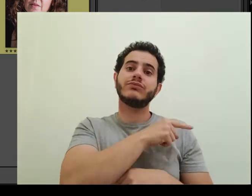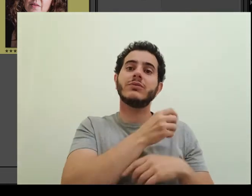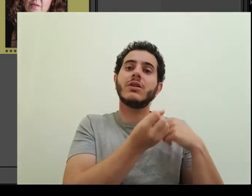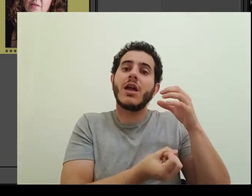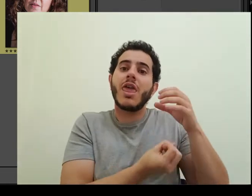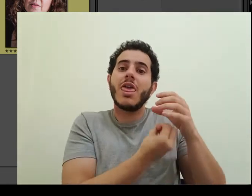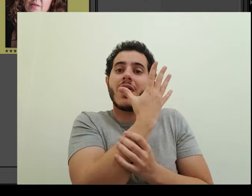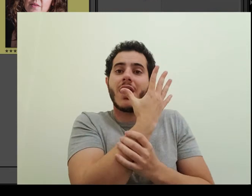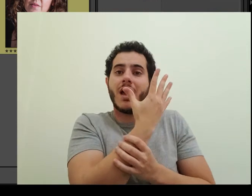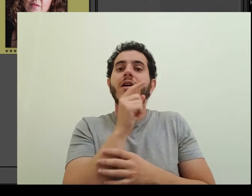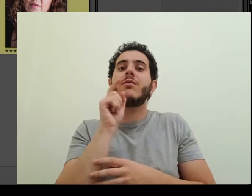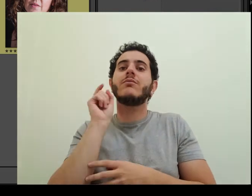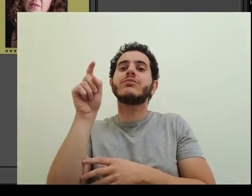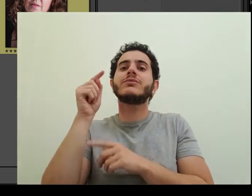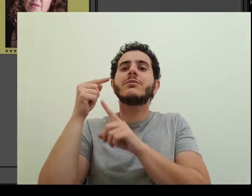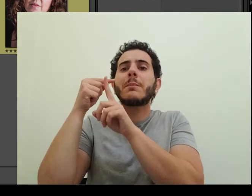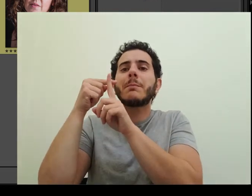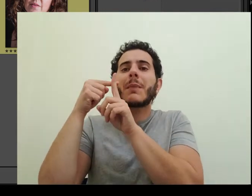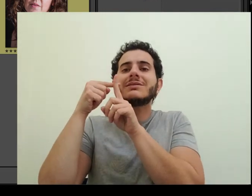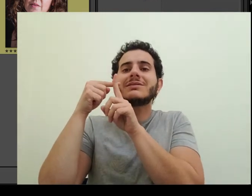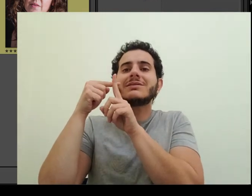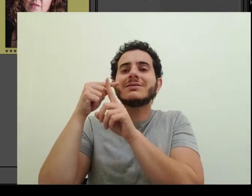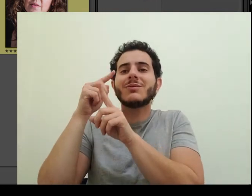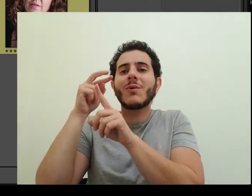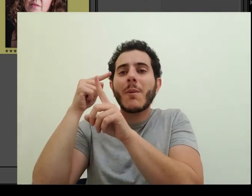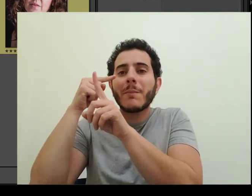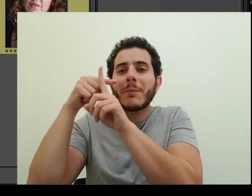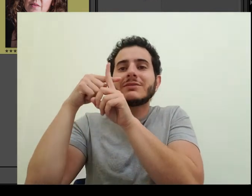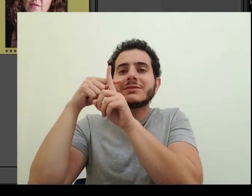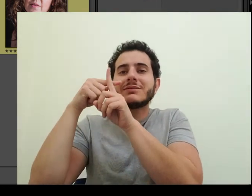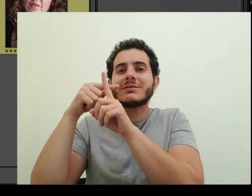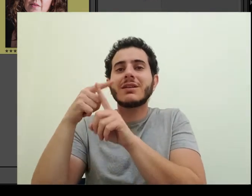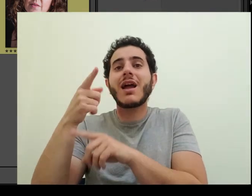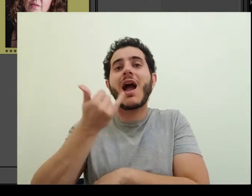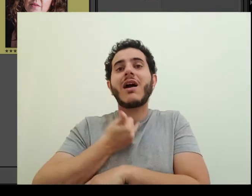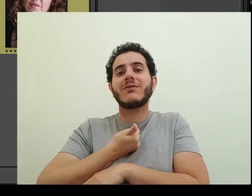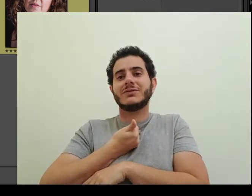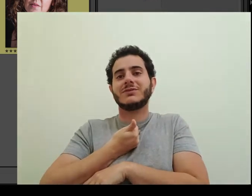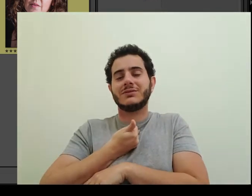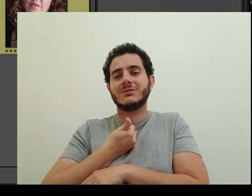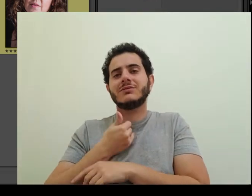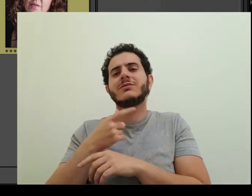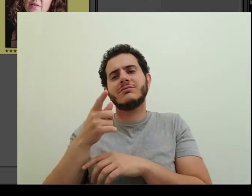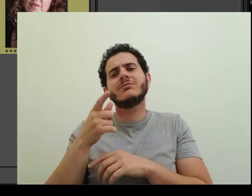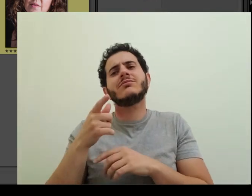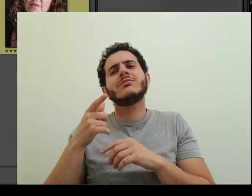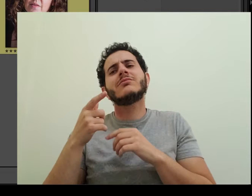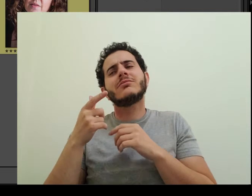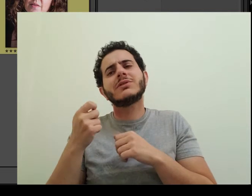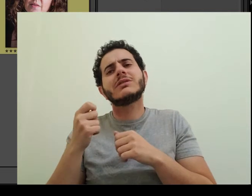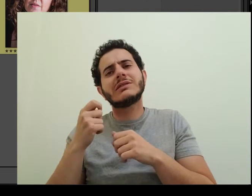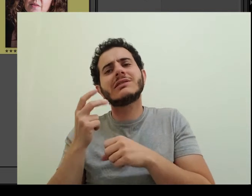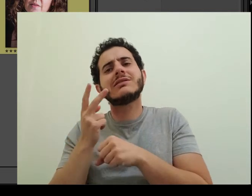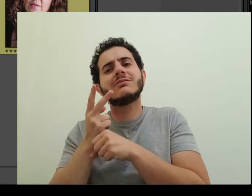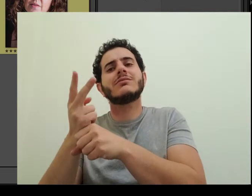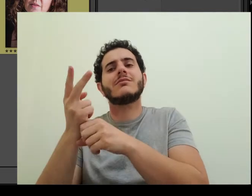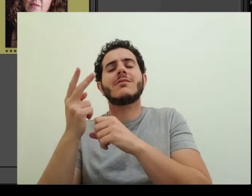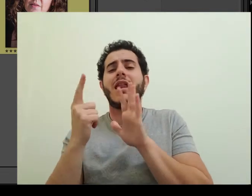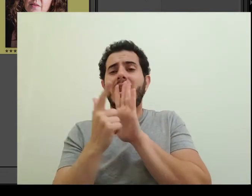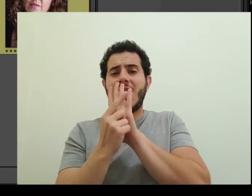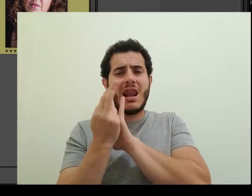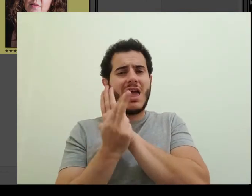esquerdo e clica no símbolo mais. Ele vai aparecer algumas, né? Lightroom vai se acostumando, são